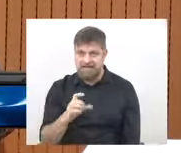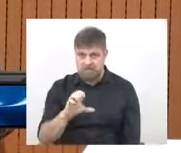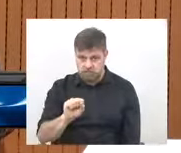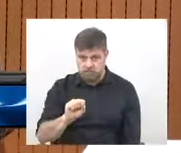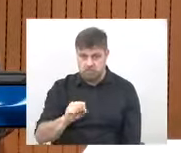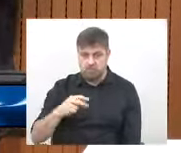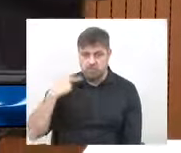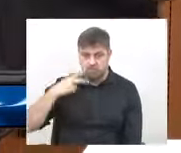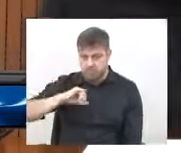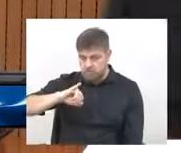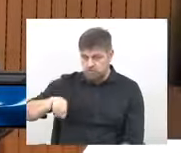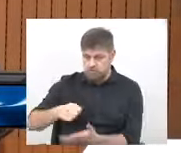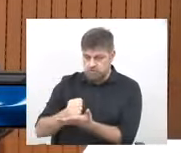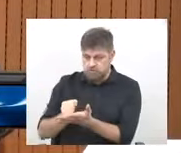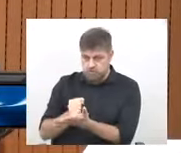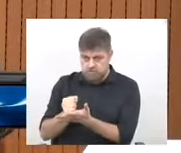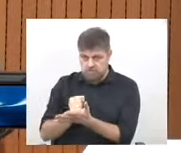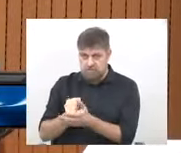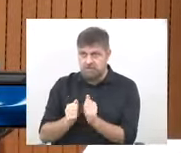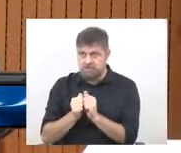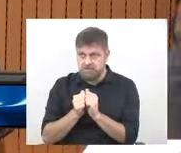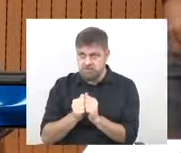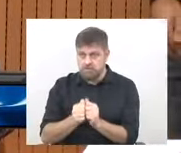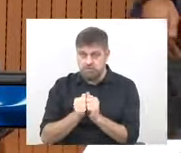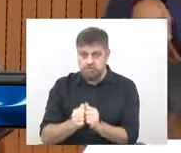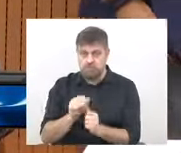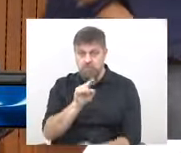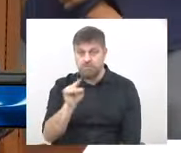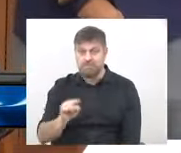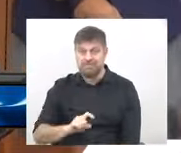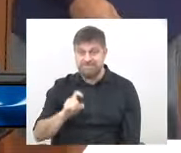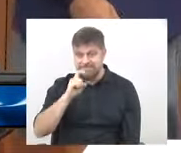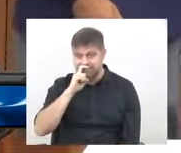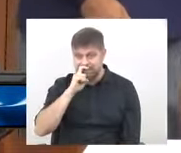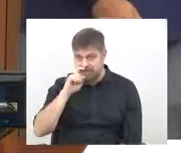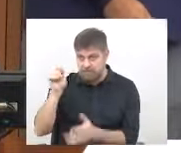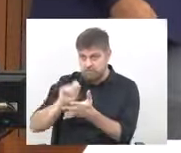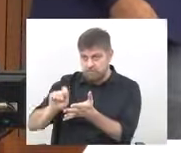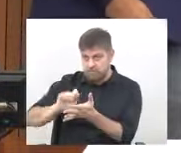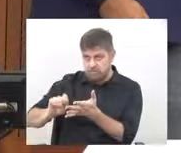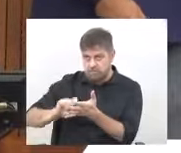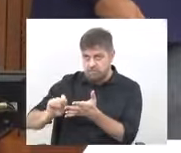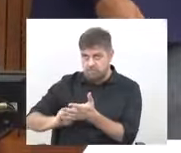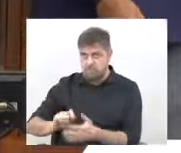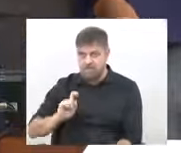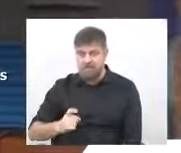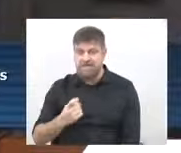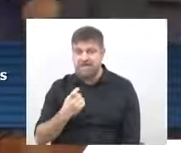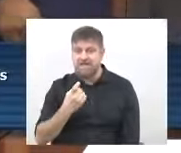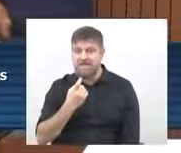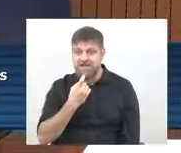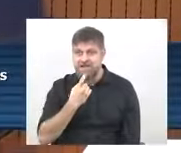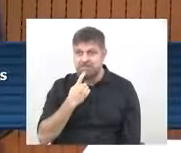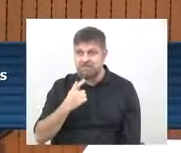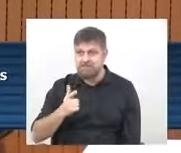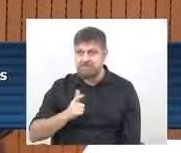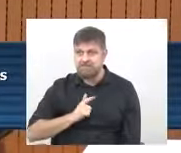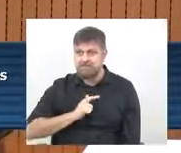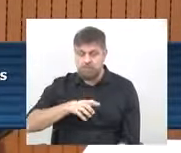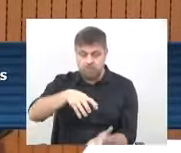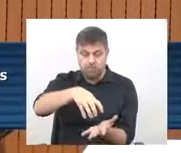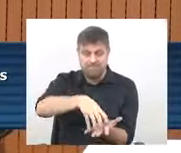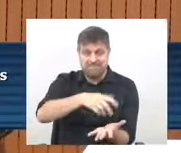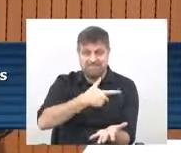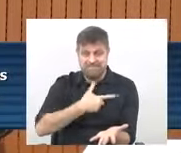291/2018, processo 228253, de autoria dos vereadores Jorge da Farmácia e vereador Zé Carlos, que